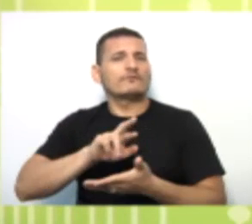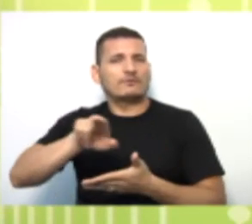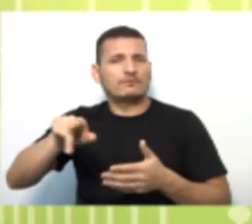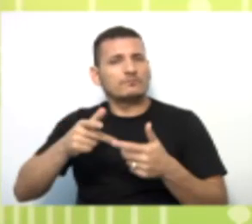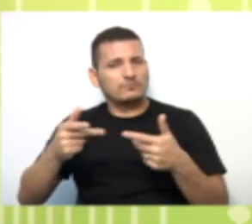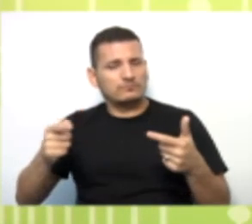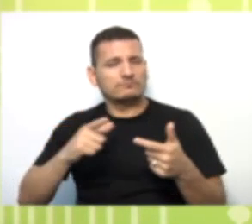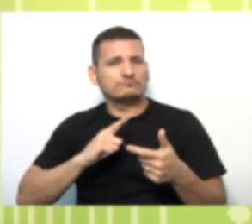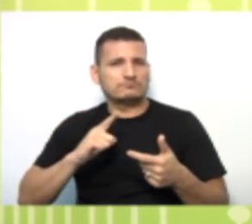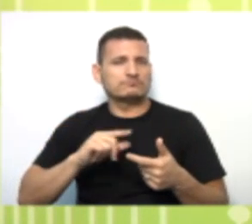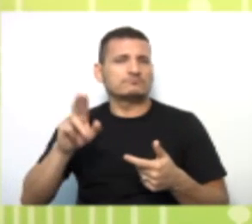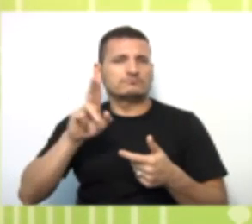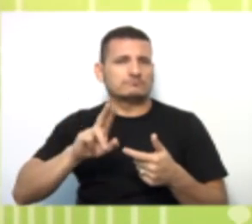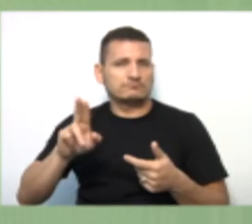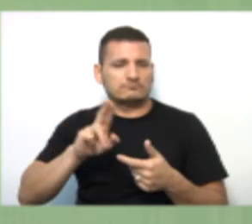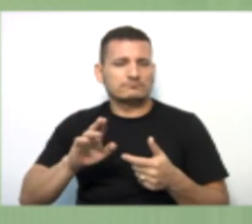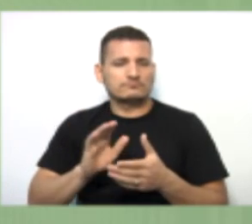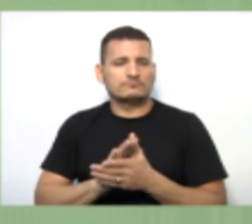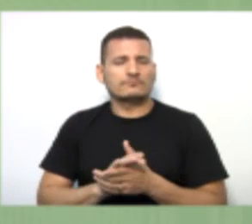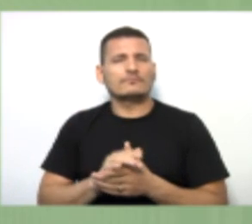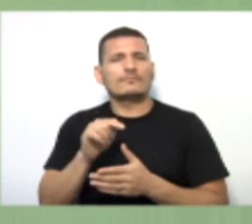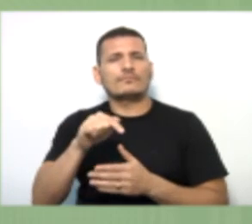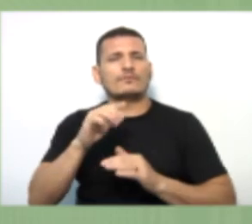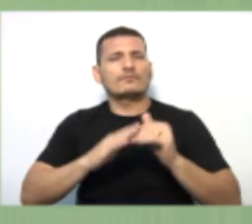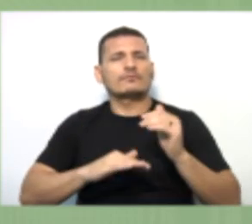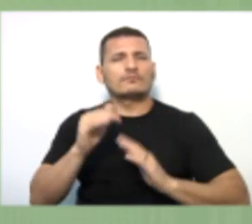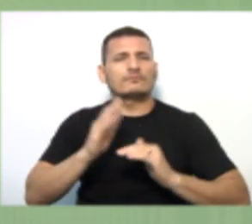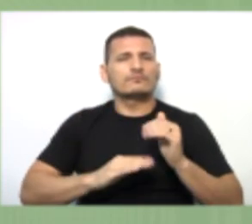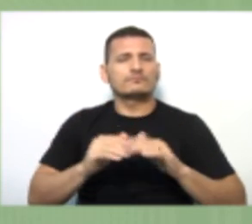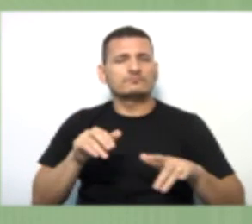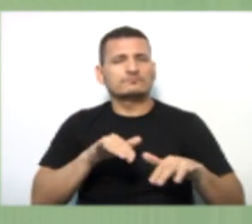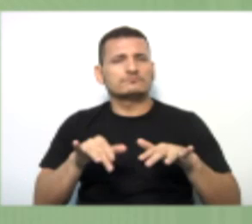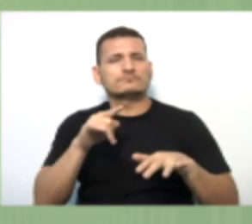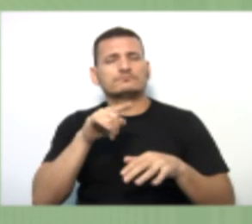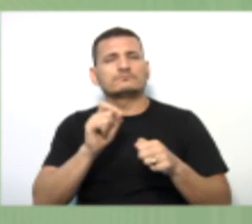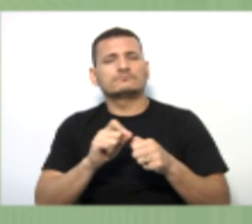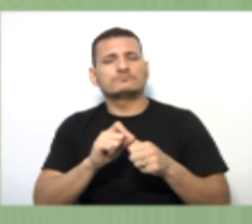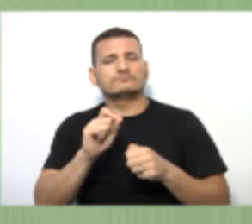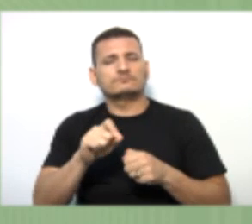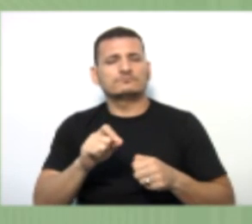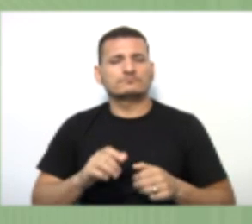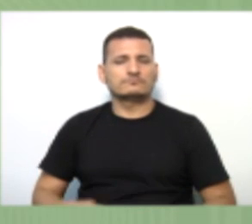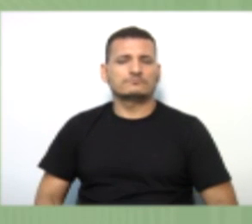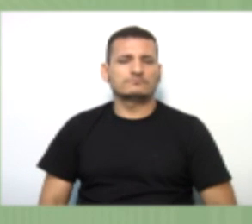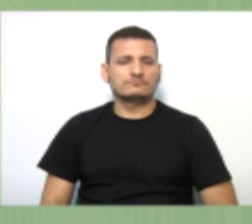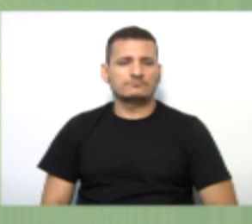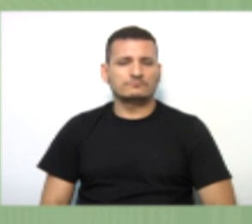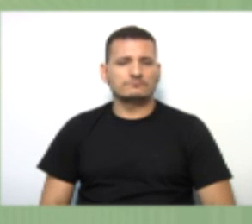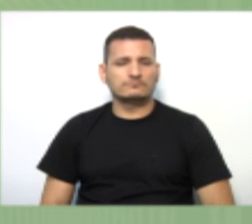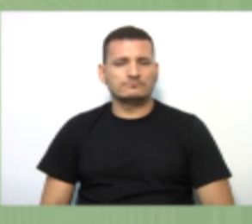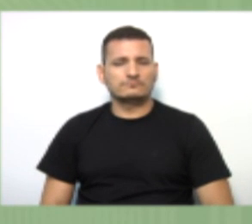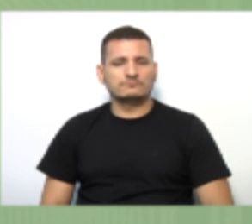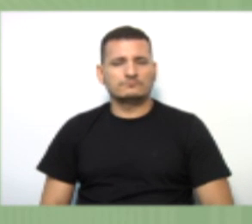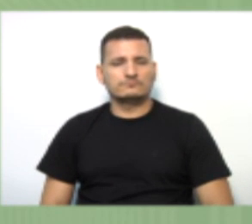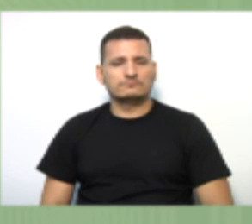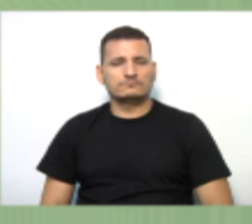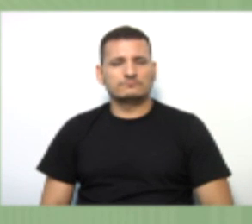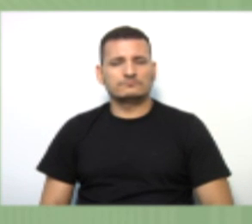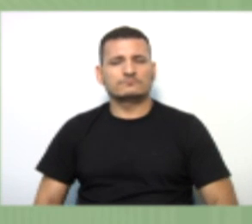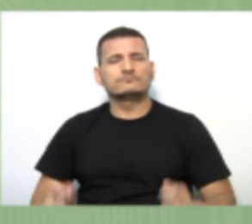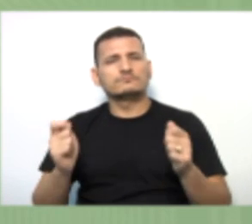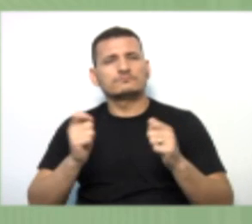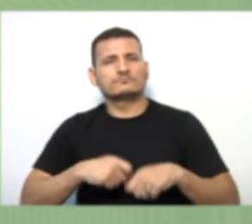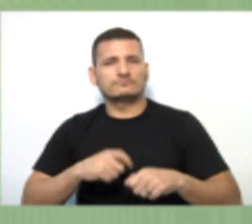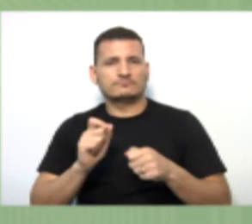E o que faz esse programador? O que ele faz, professor? Vamos voltar aqui para o nosso slide. O que ele faz? É possível fazer o